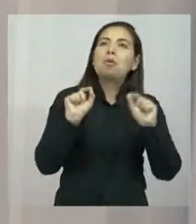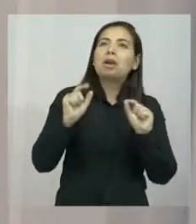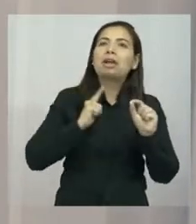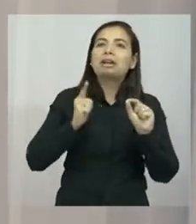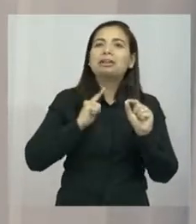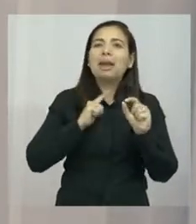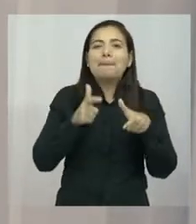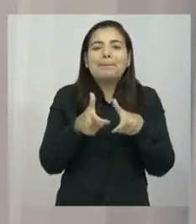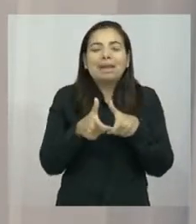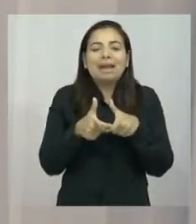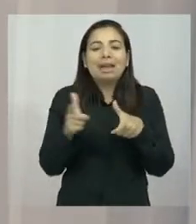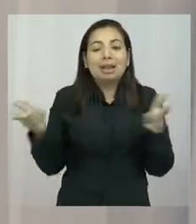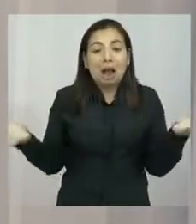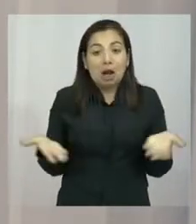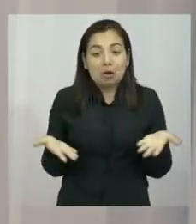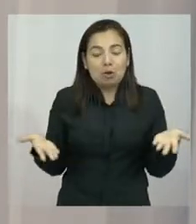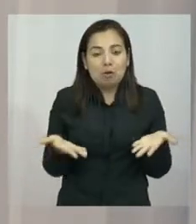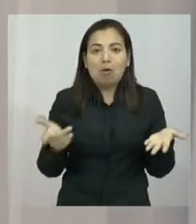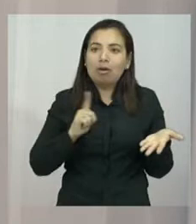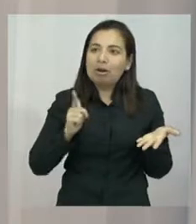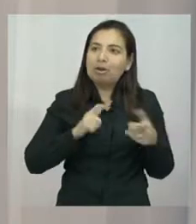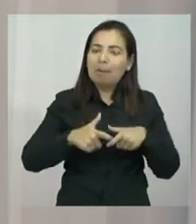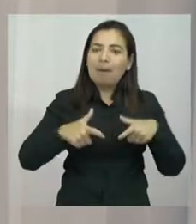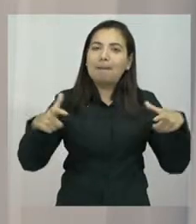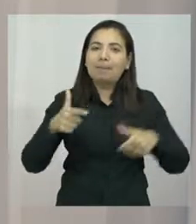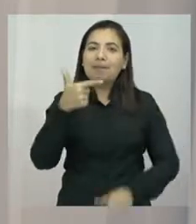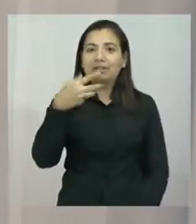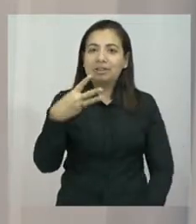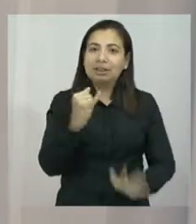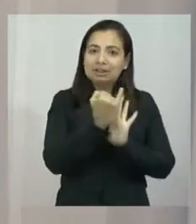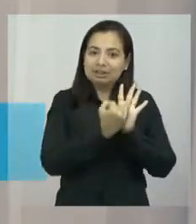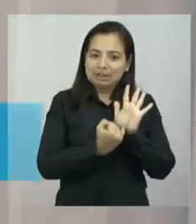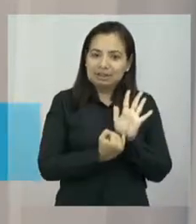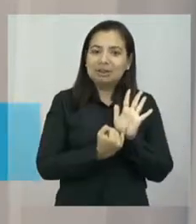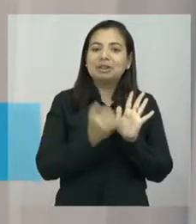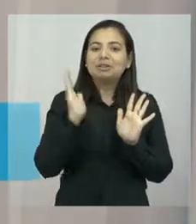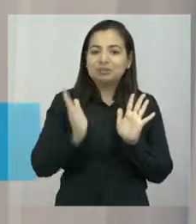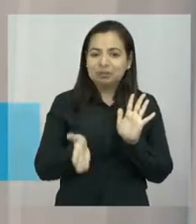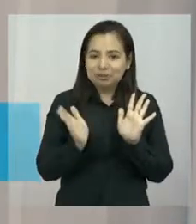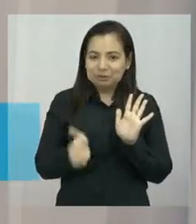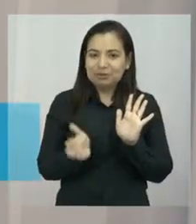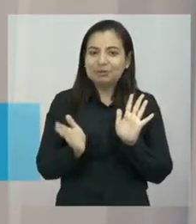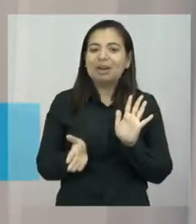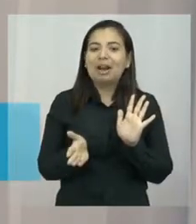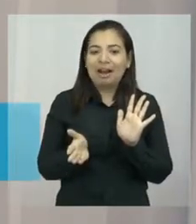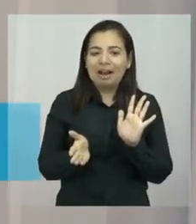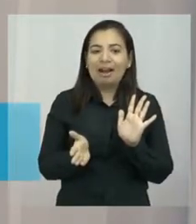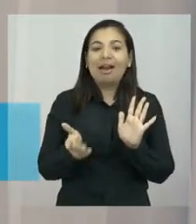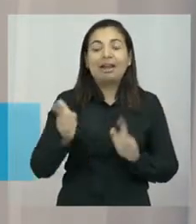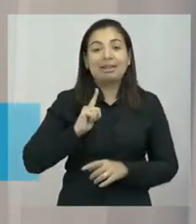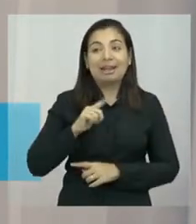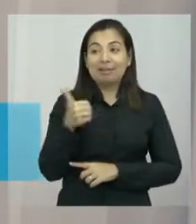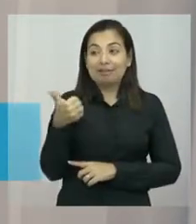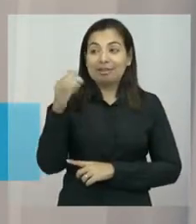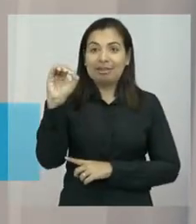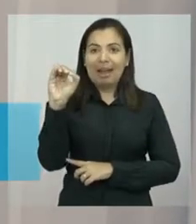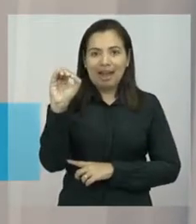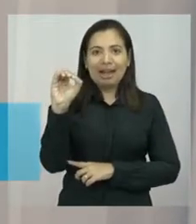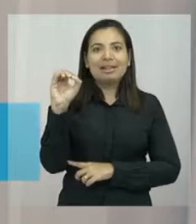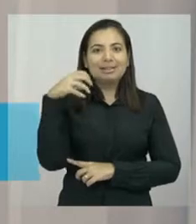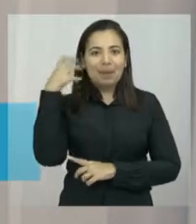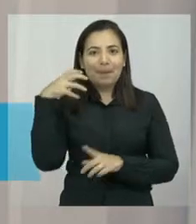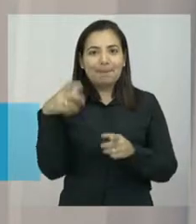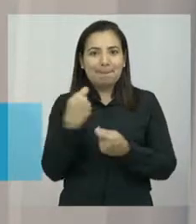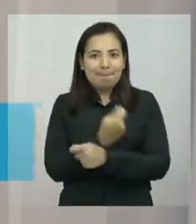tivemos 23 inscritos, né? Dentre esses 23, 10 bandas foram selecionadas. Uhum. Né?